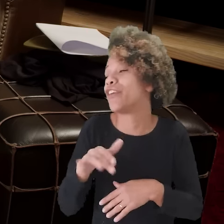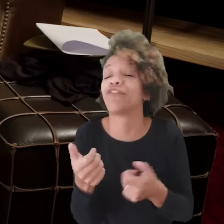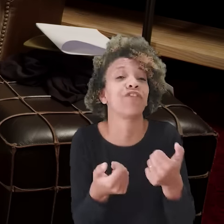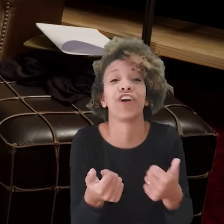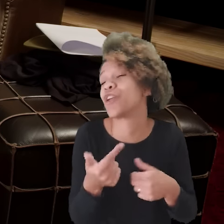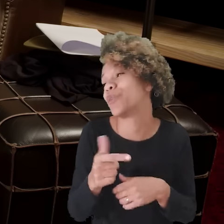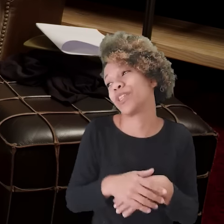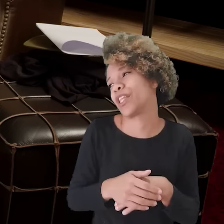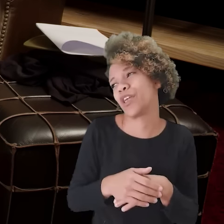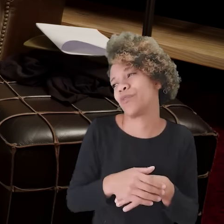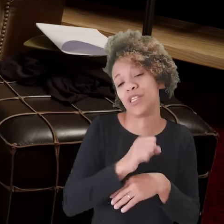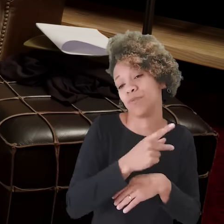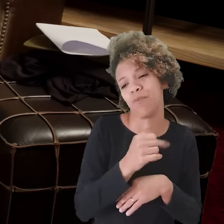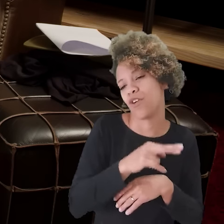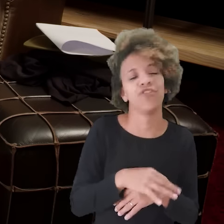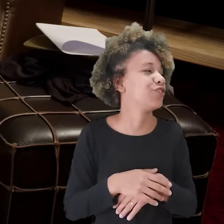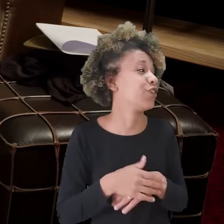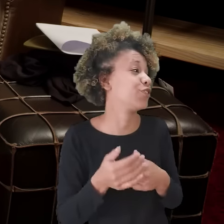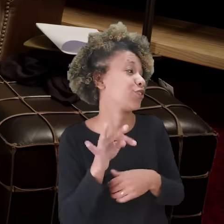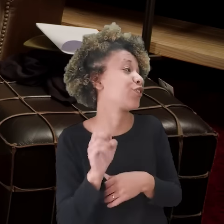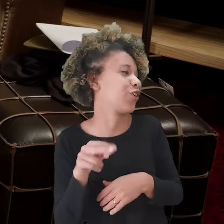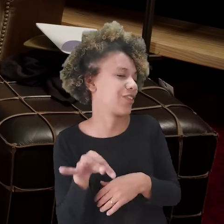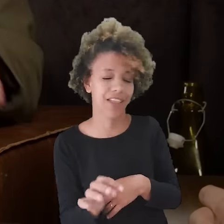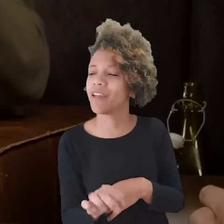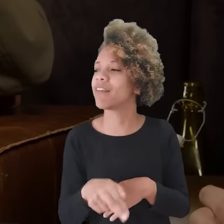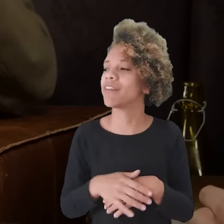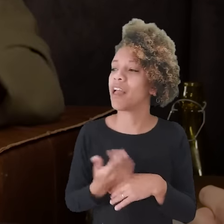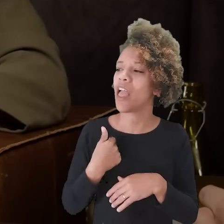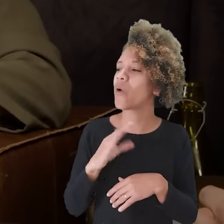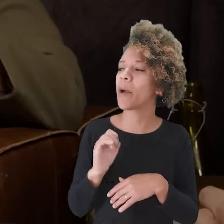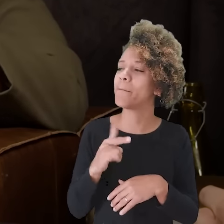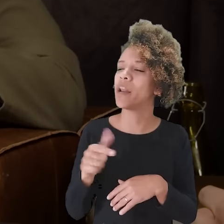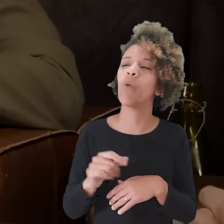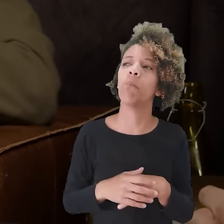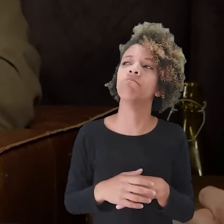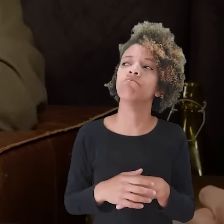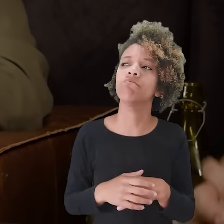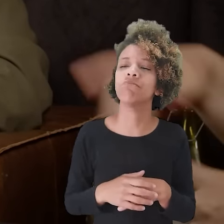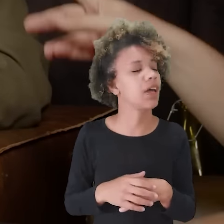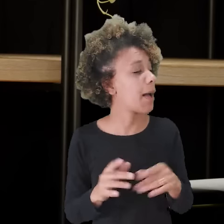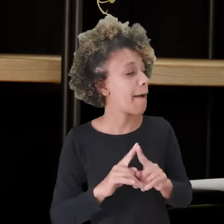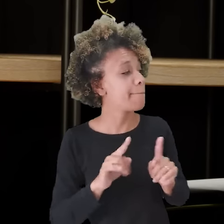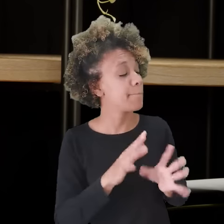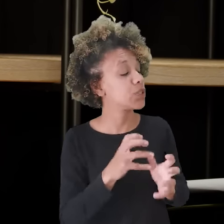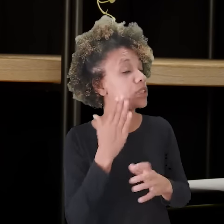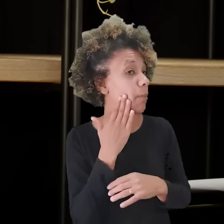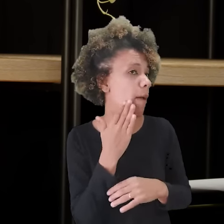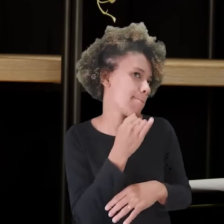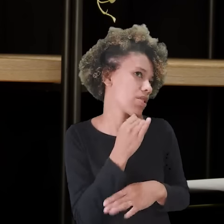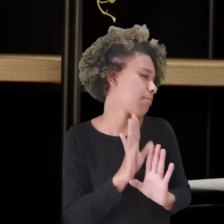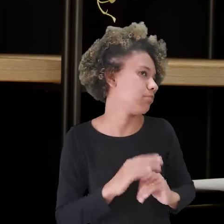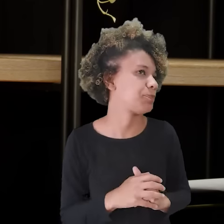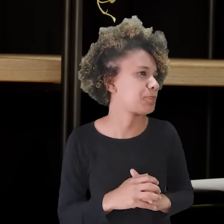FIFA e nem tem o esporte no Fifa só joga com o Tottenham eu jogo Camaleão mas eu sim mas é mas eu queria